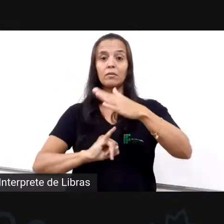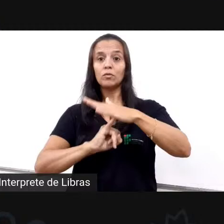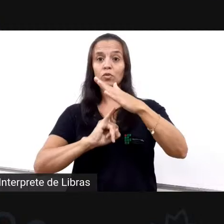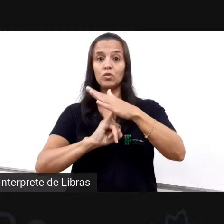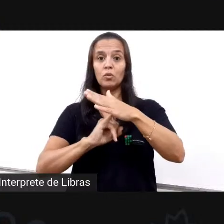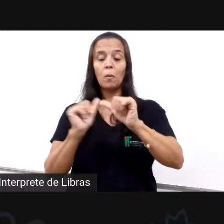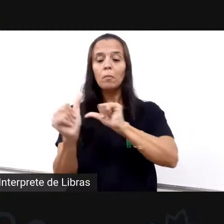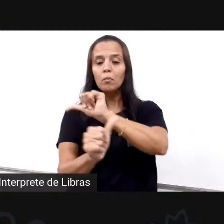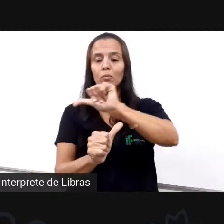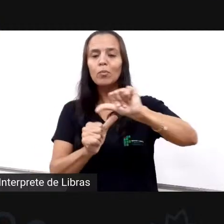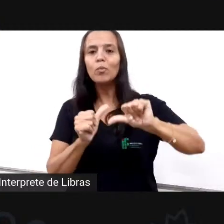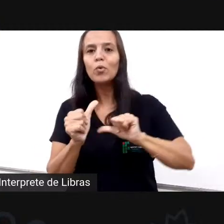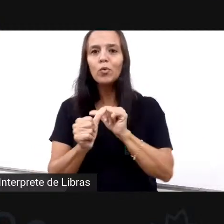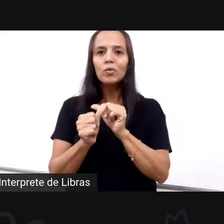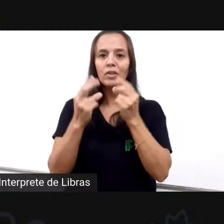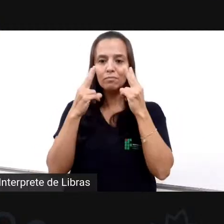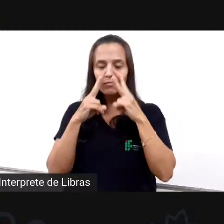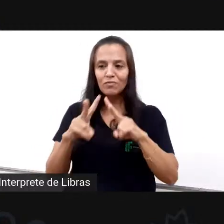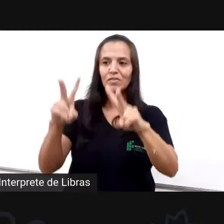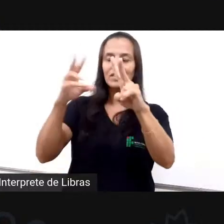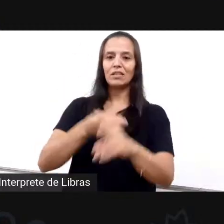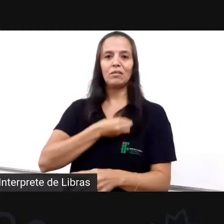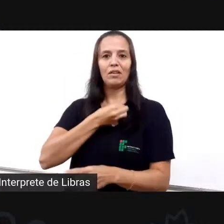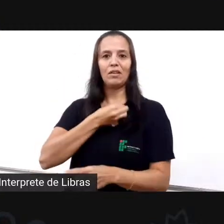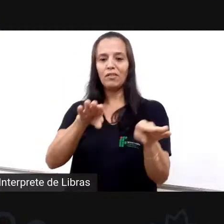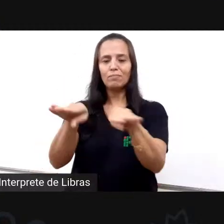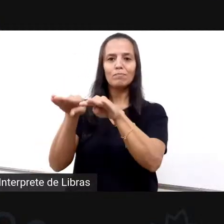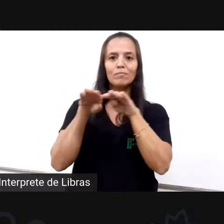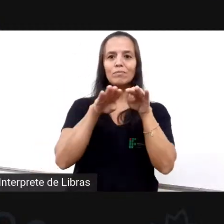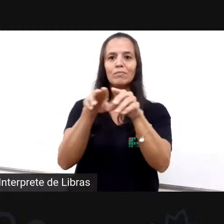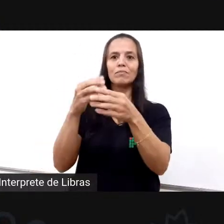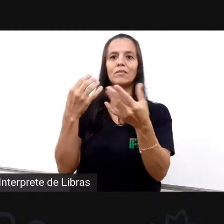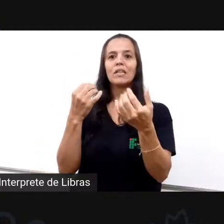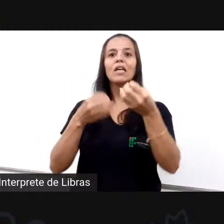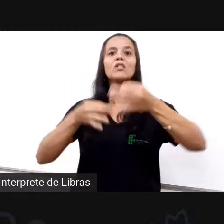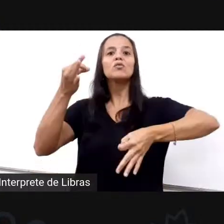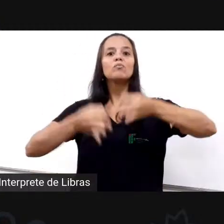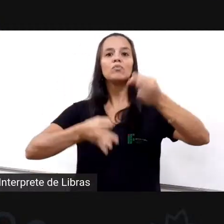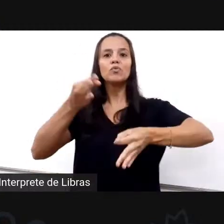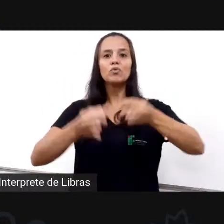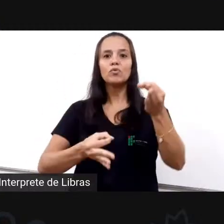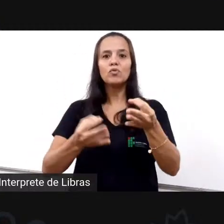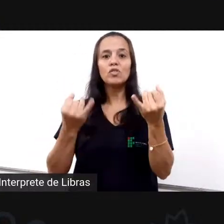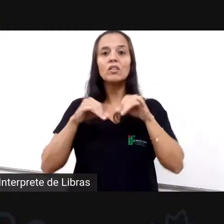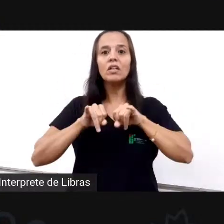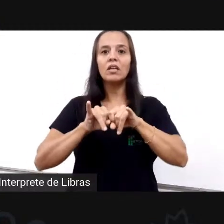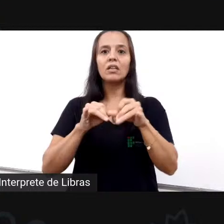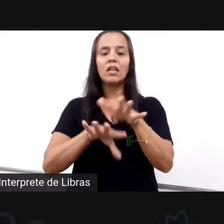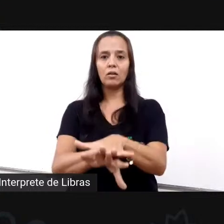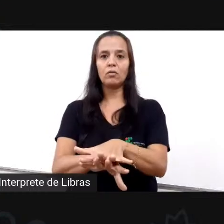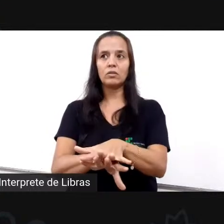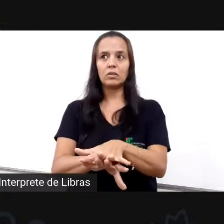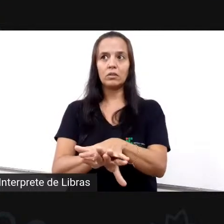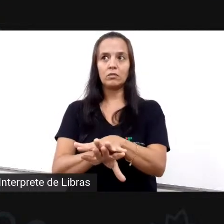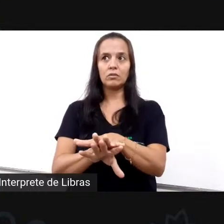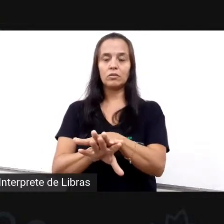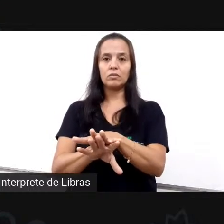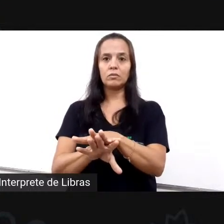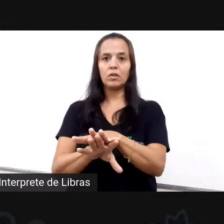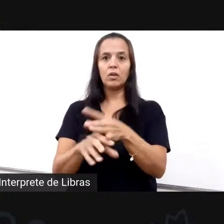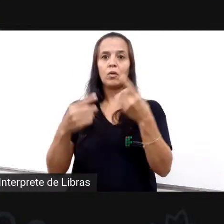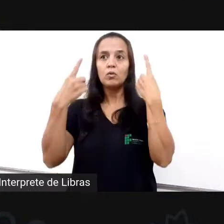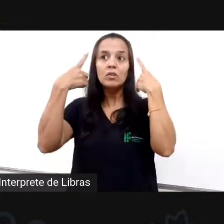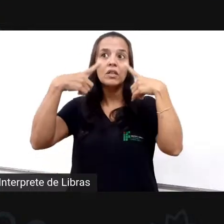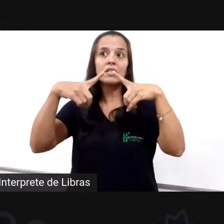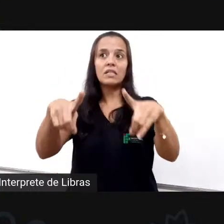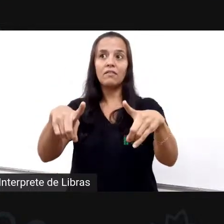nossa concepção de vida, de igualdade, de justiça e de inclusão. Os desafios são muitos, sim, mas